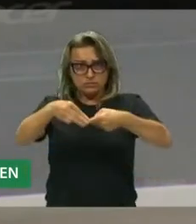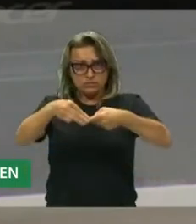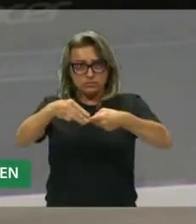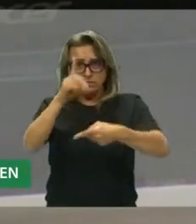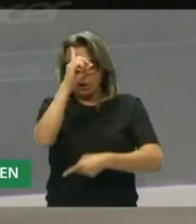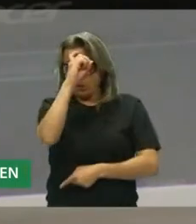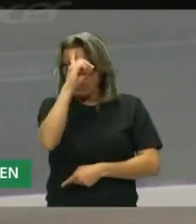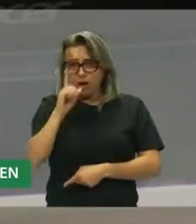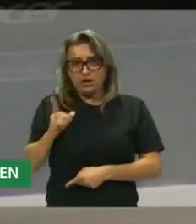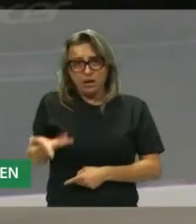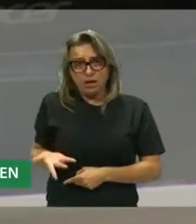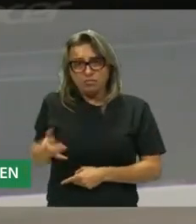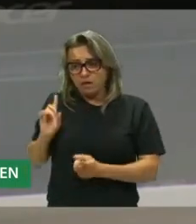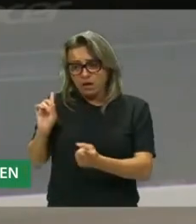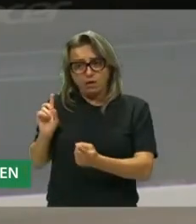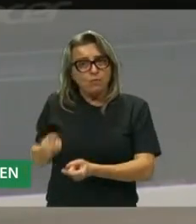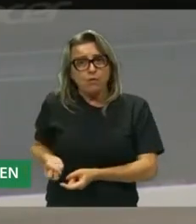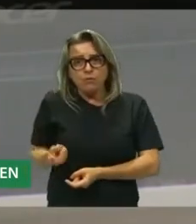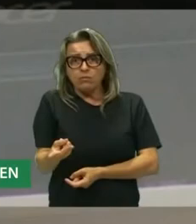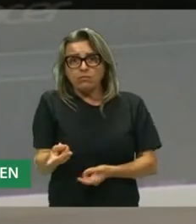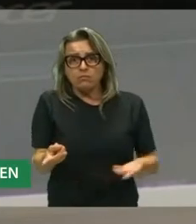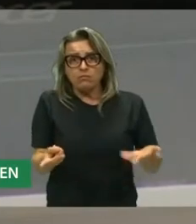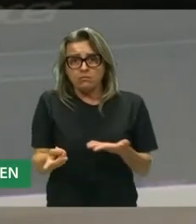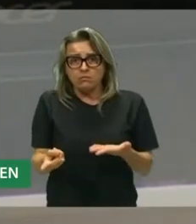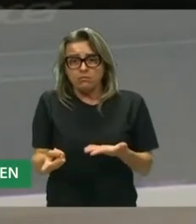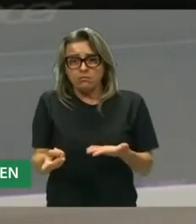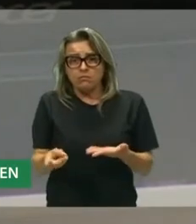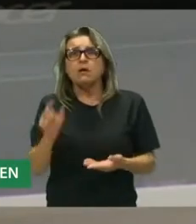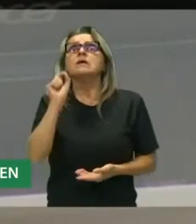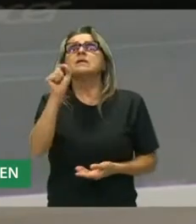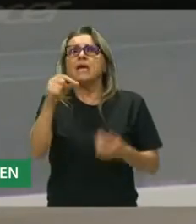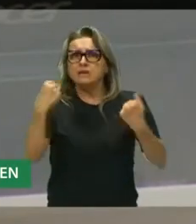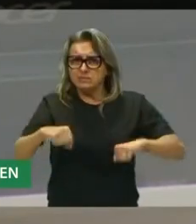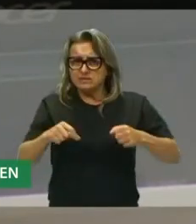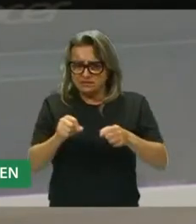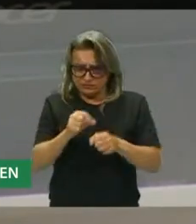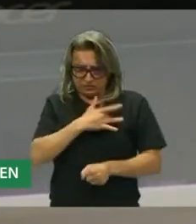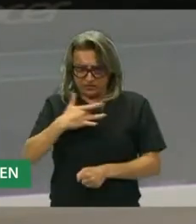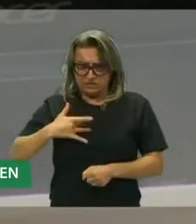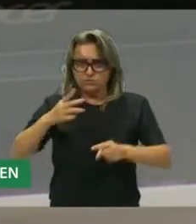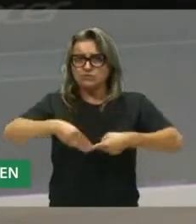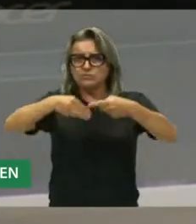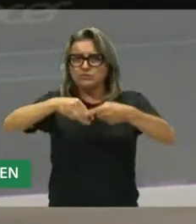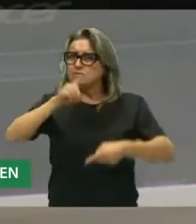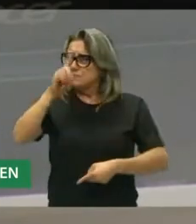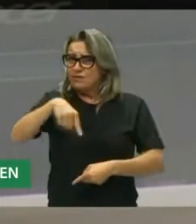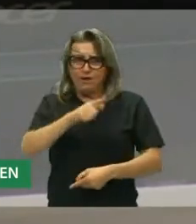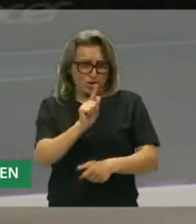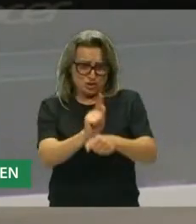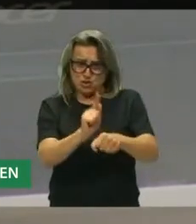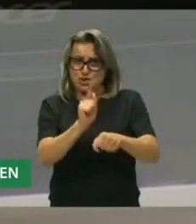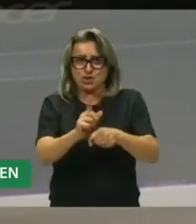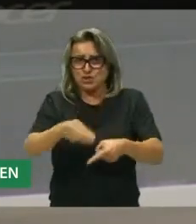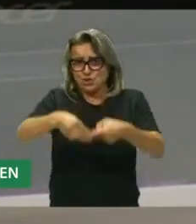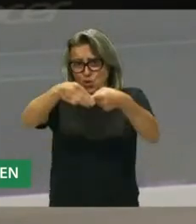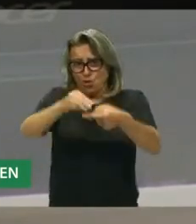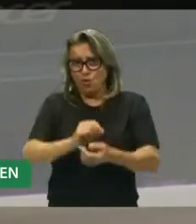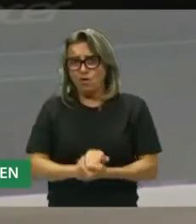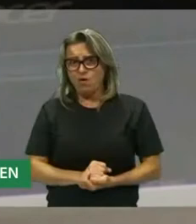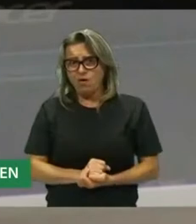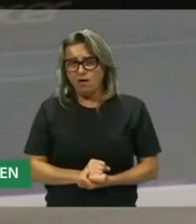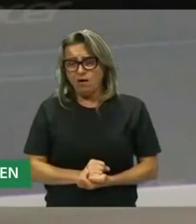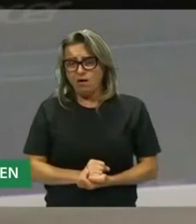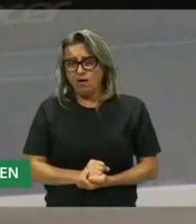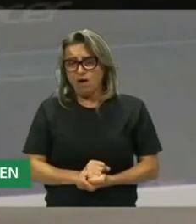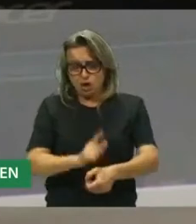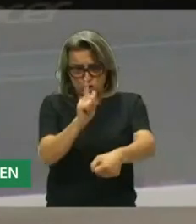um instrumento de tudo isso. Quem tem que fazer a saúde do município são os gestores municipais, são